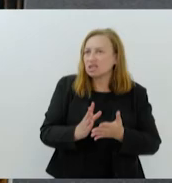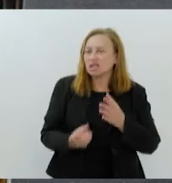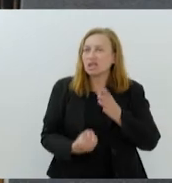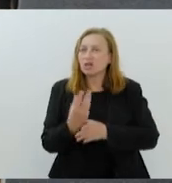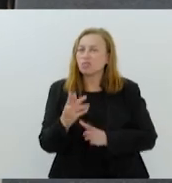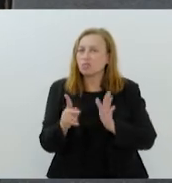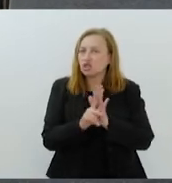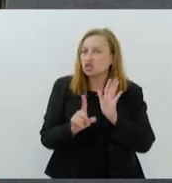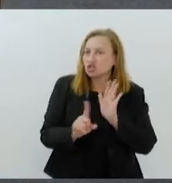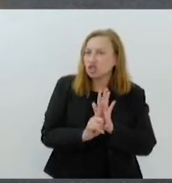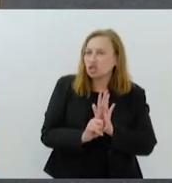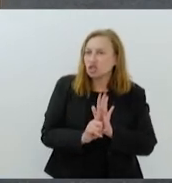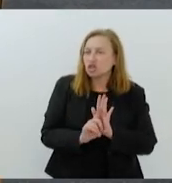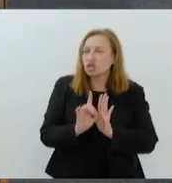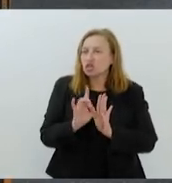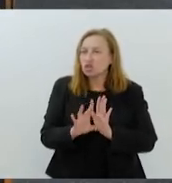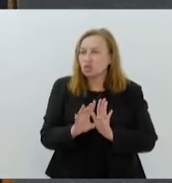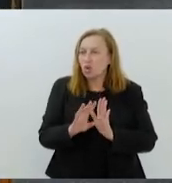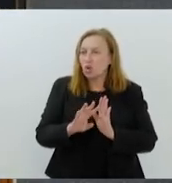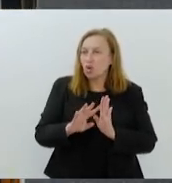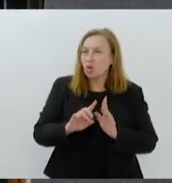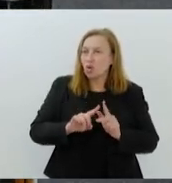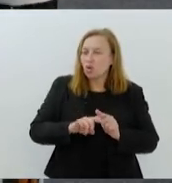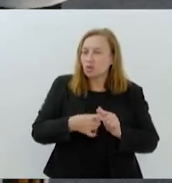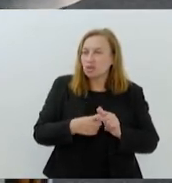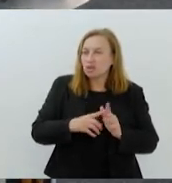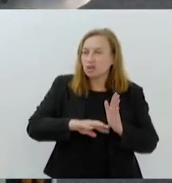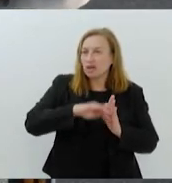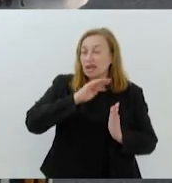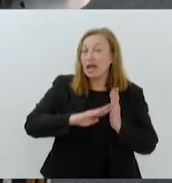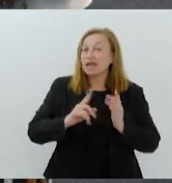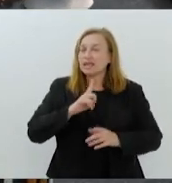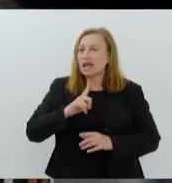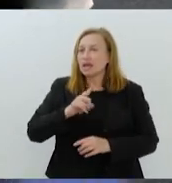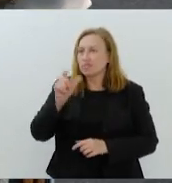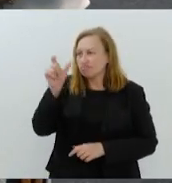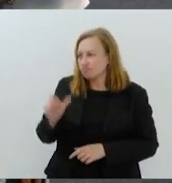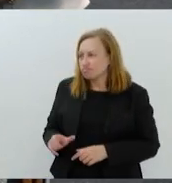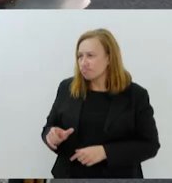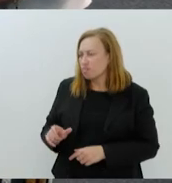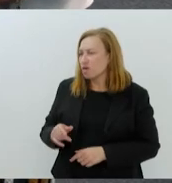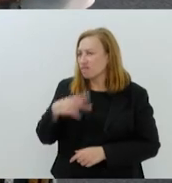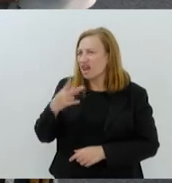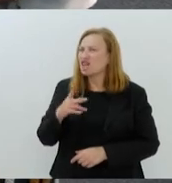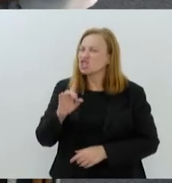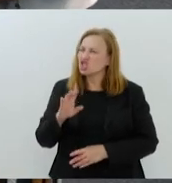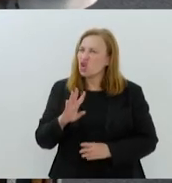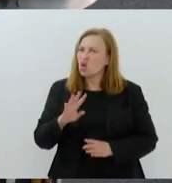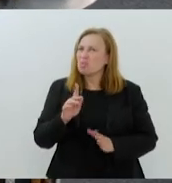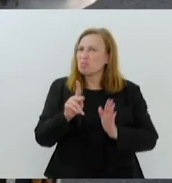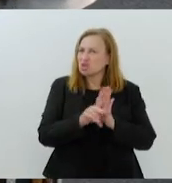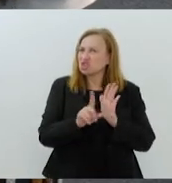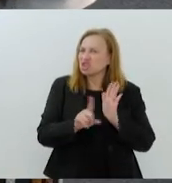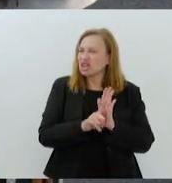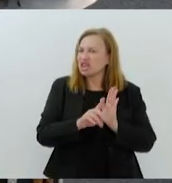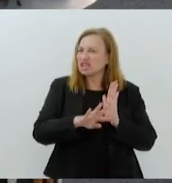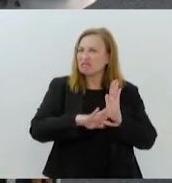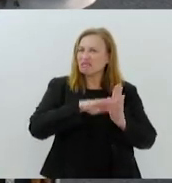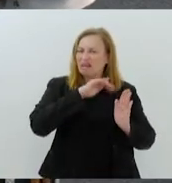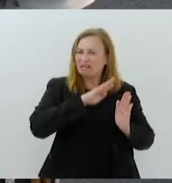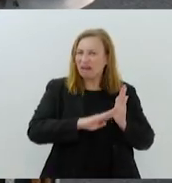lei que só mexe no calendário e tem gente que diz assim, mas puxa vida, um projeto de lei só de calendário? Não é só de